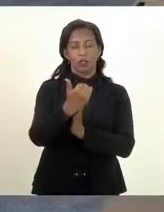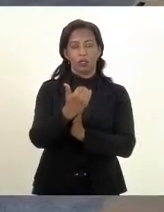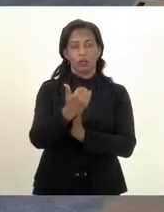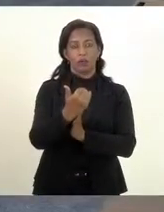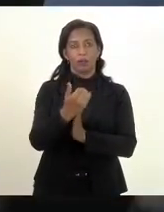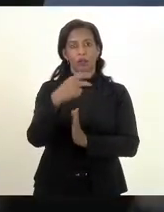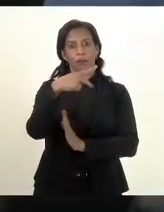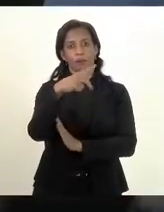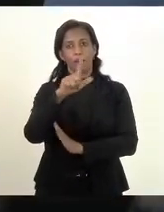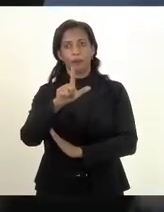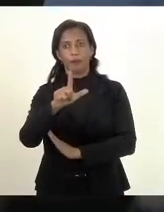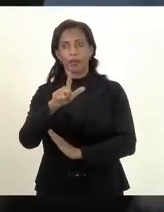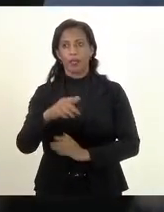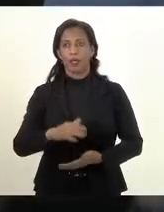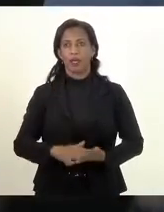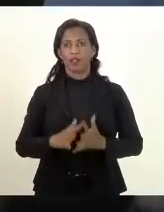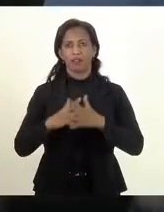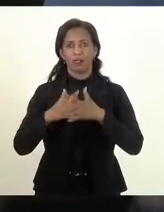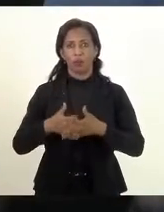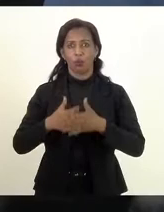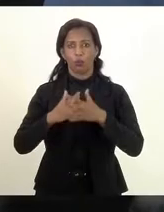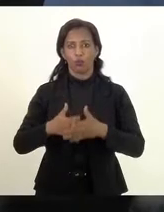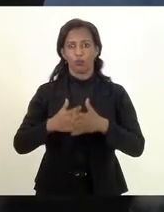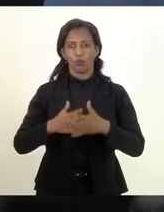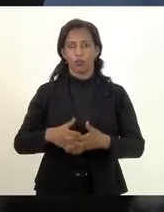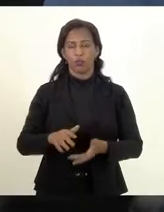Não é essa não, Marcos. Está havendo qualquer confusão aí.